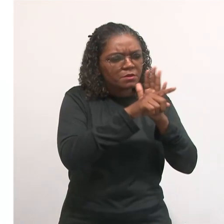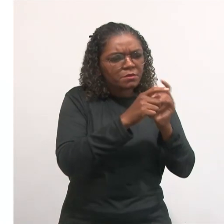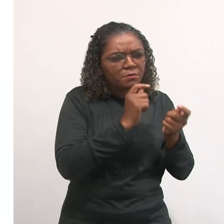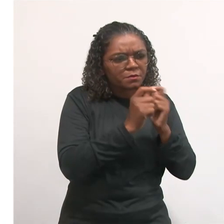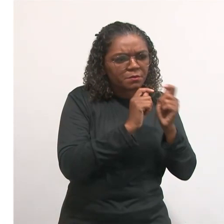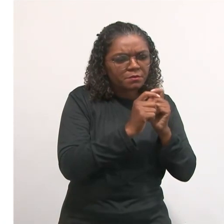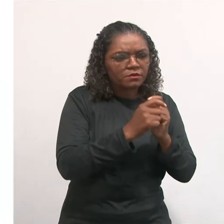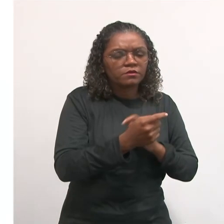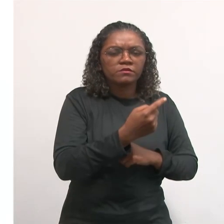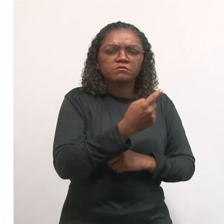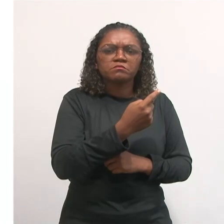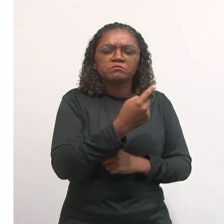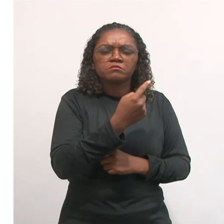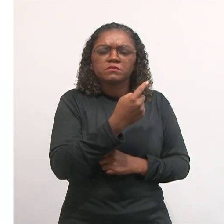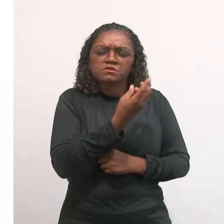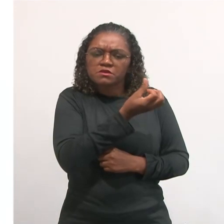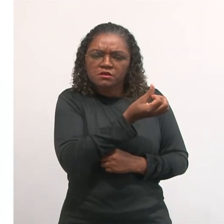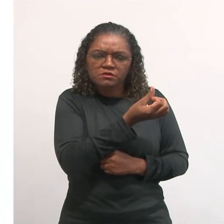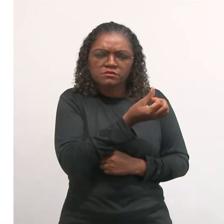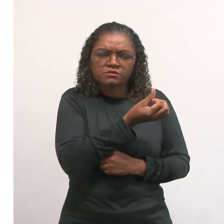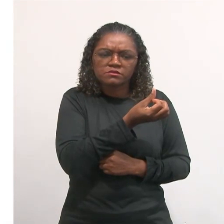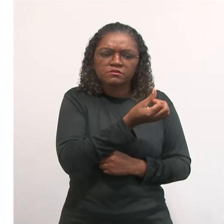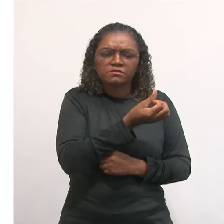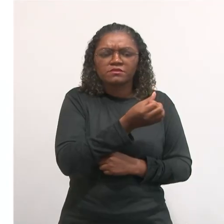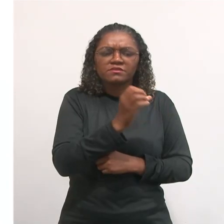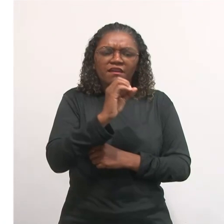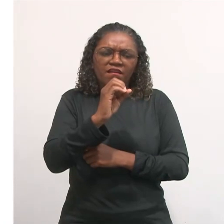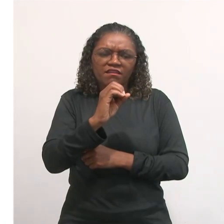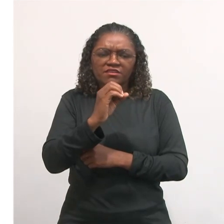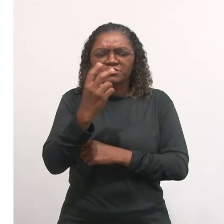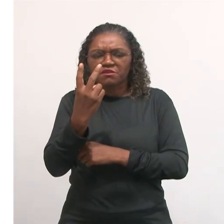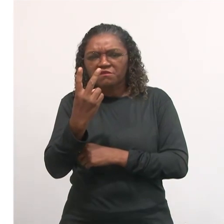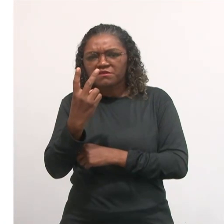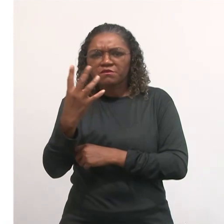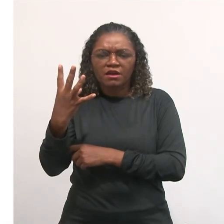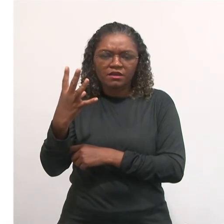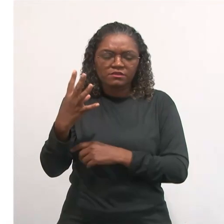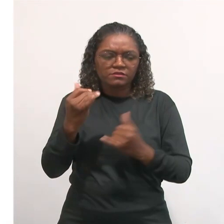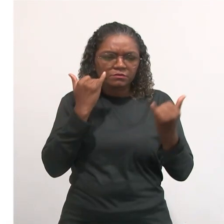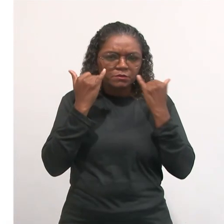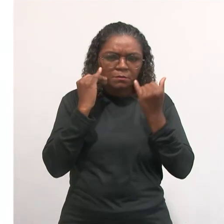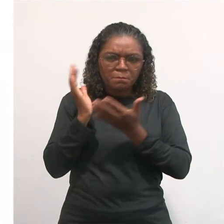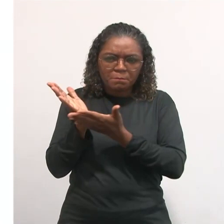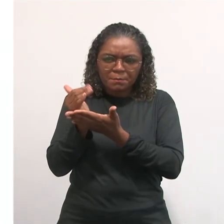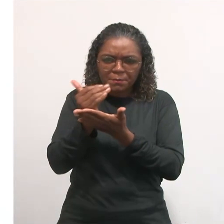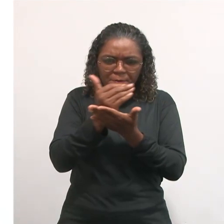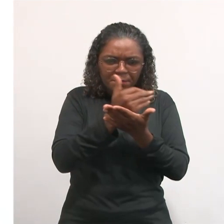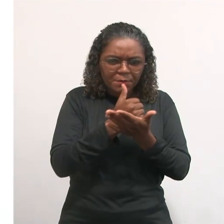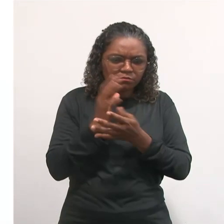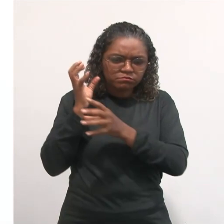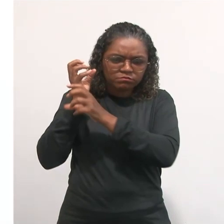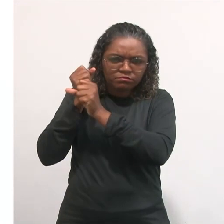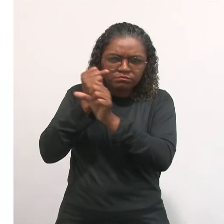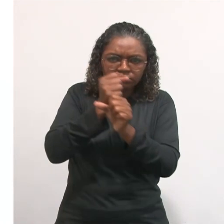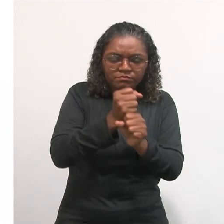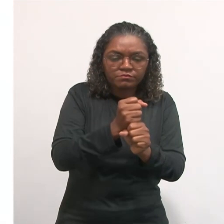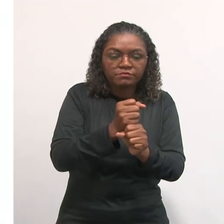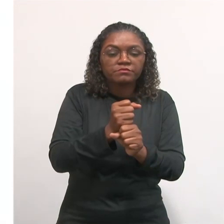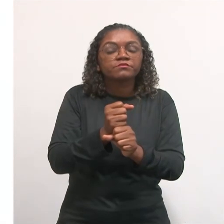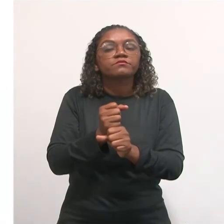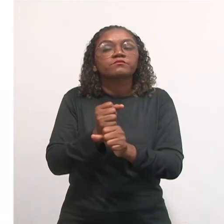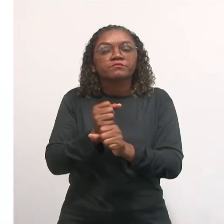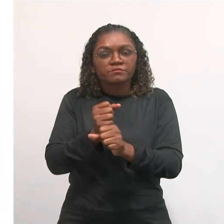tem? 6. O segundo? Nenhum. O segundo? 2. E aí, levantou todas as informações. Os dados apresentados denotam-se por